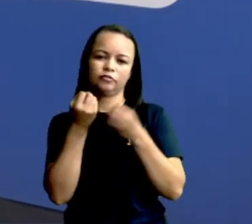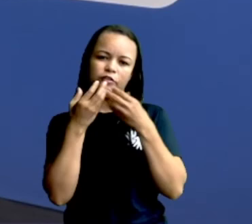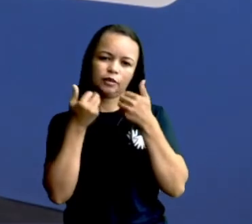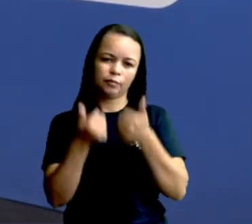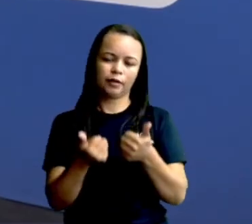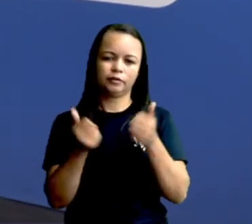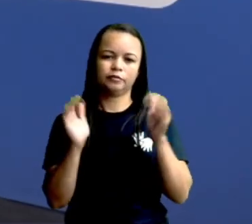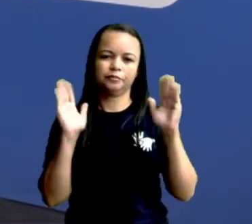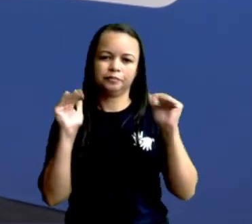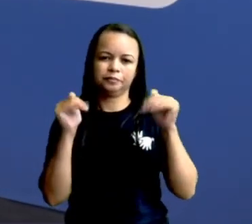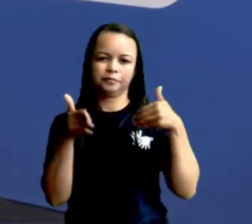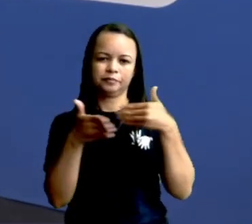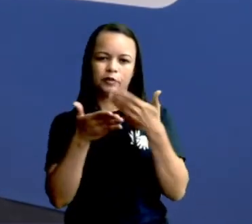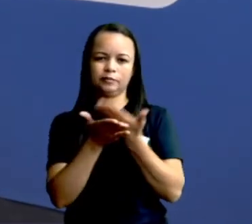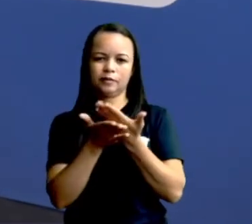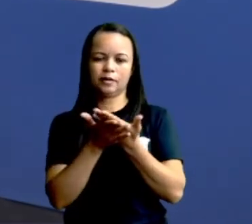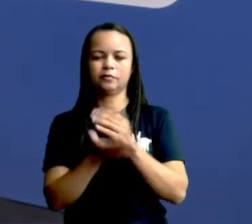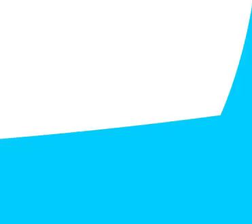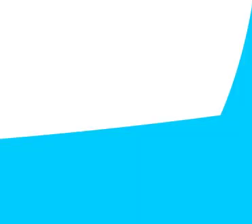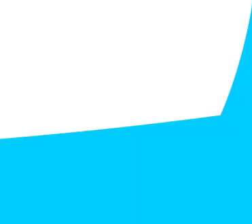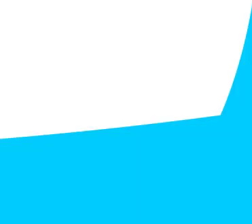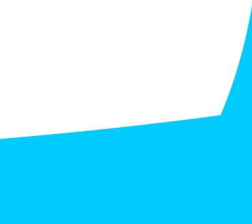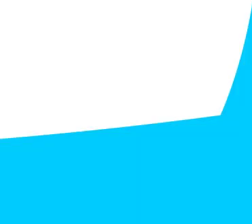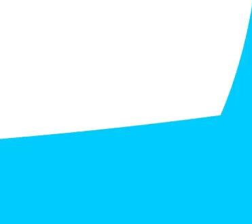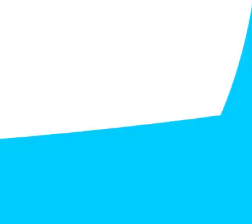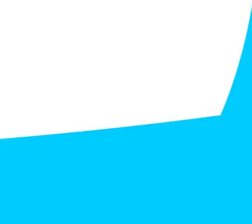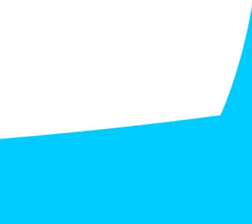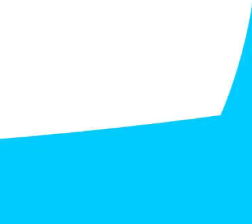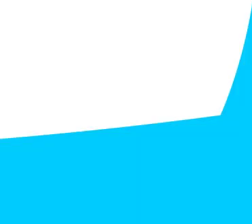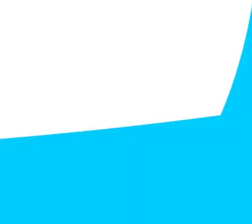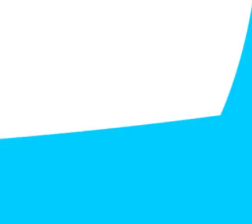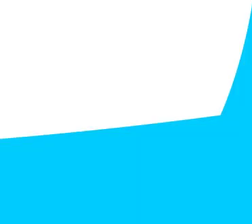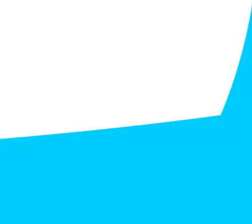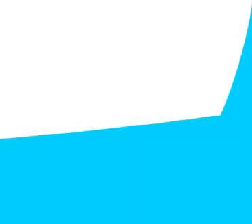tá bom tchau até a próxima aula 1